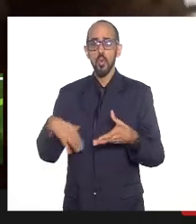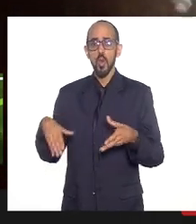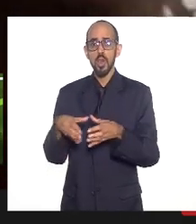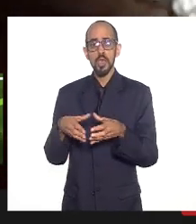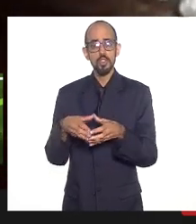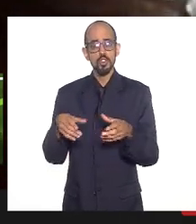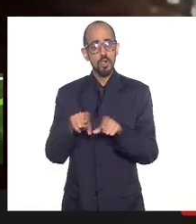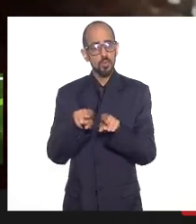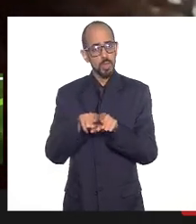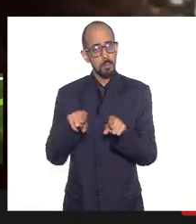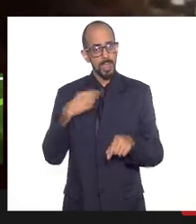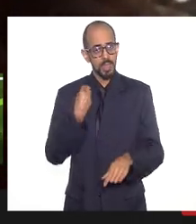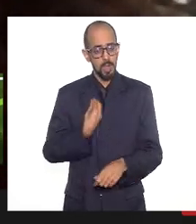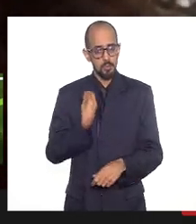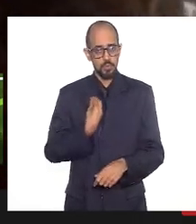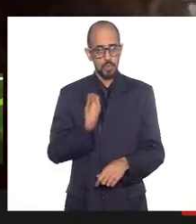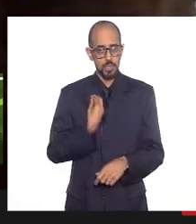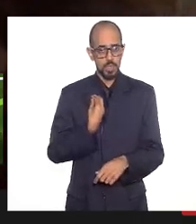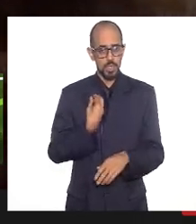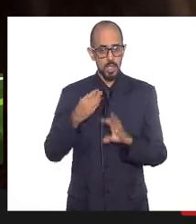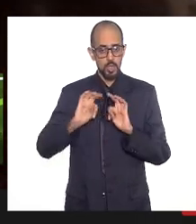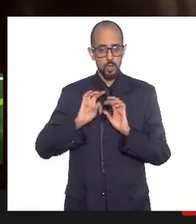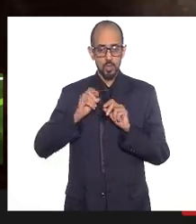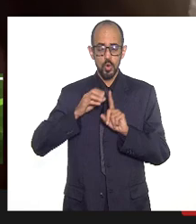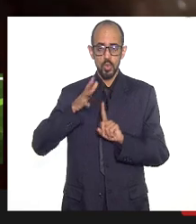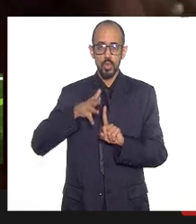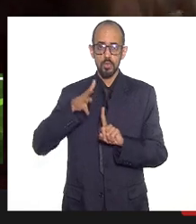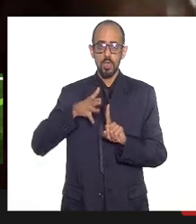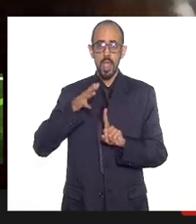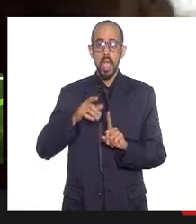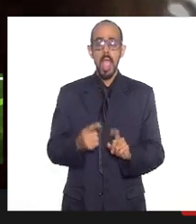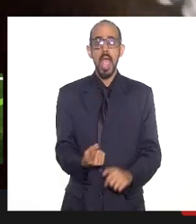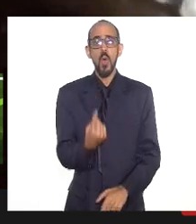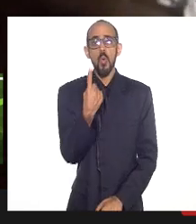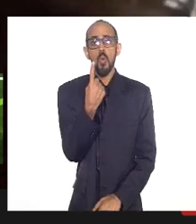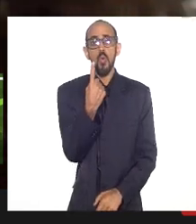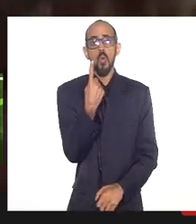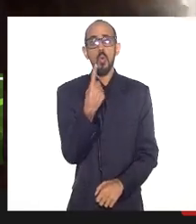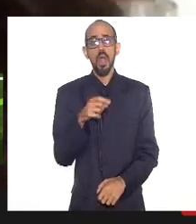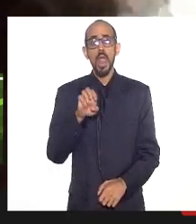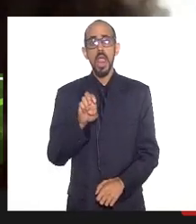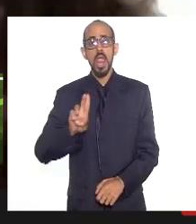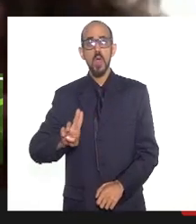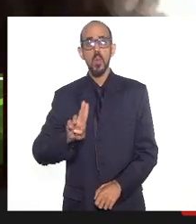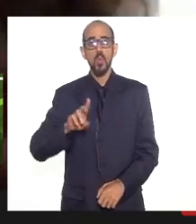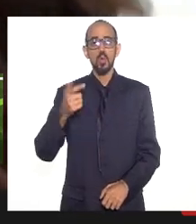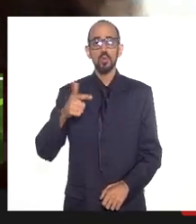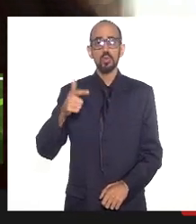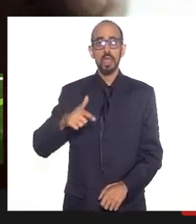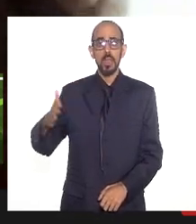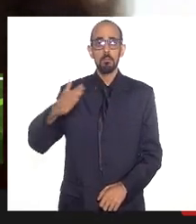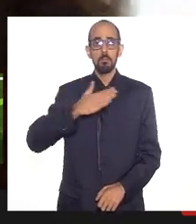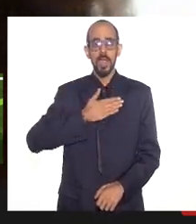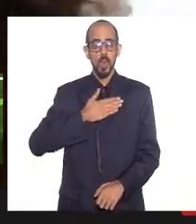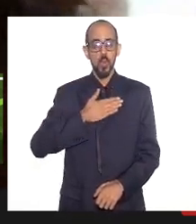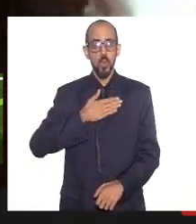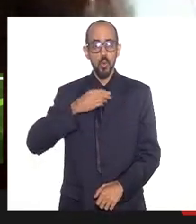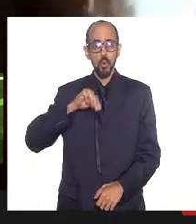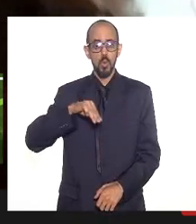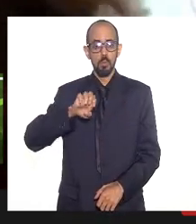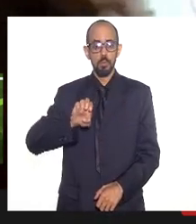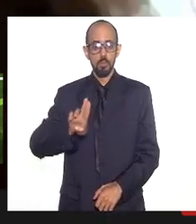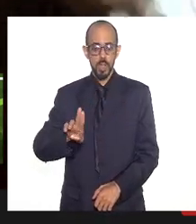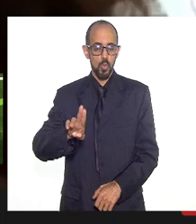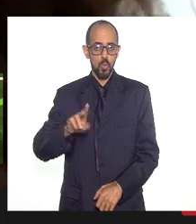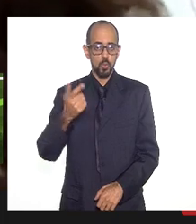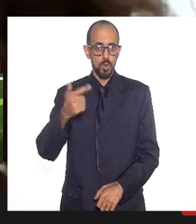as falas, não sou eu, não é meu. Né? O Toninho acabou